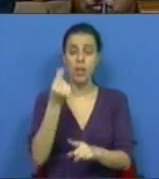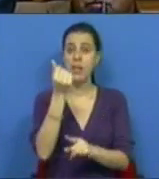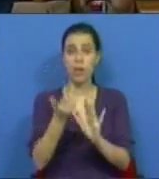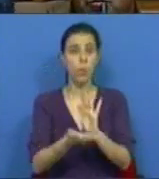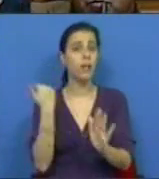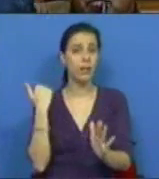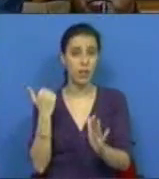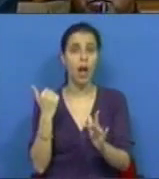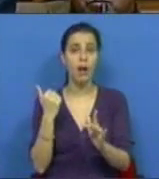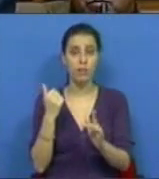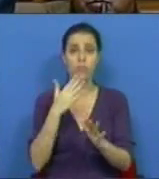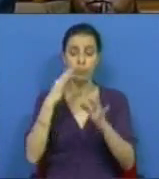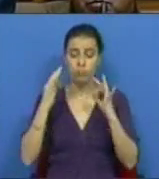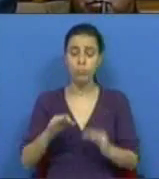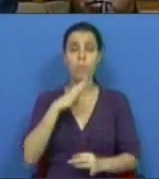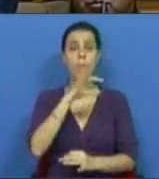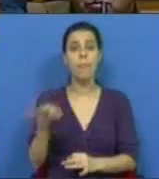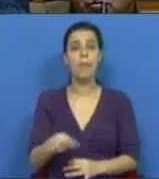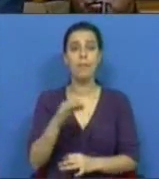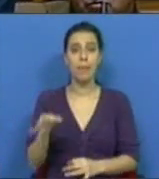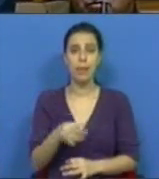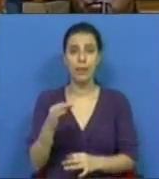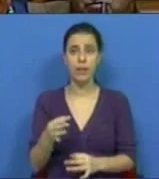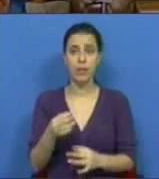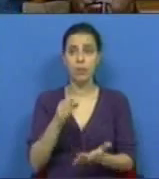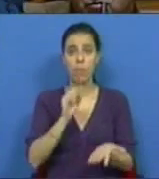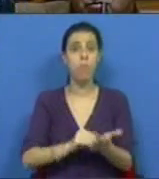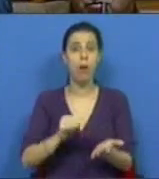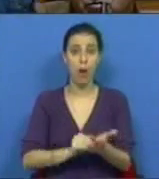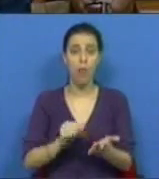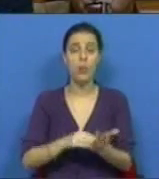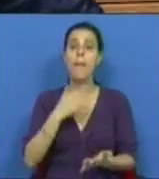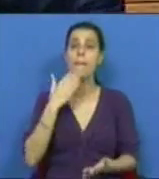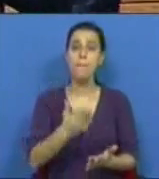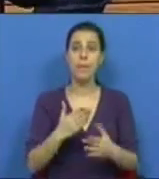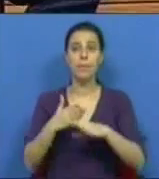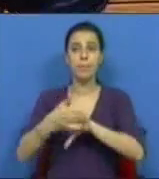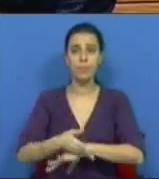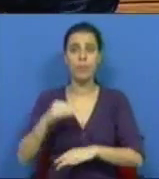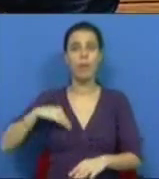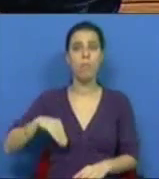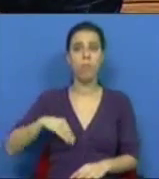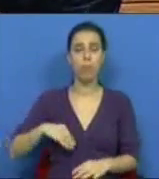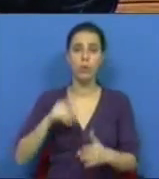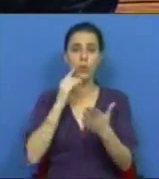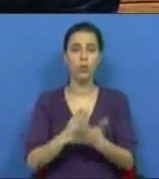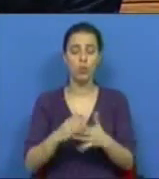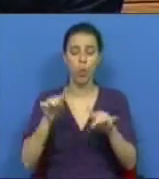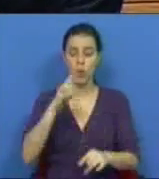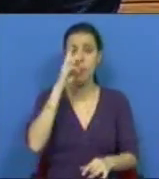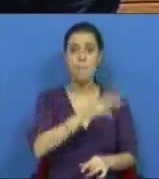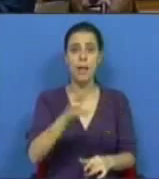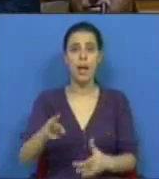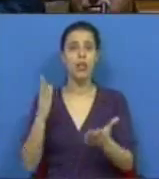dinheiro, no caso concreto de famílias tão pobres que pedem o acesso a uma bolsa de estudo. Há hoje milhares